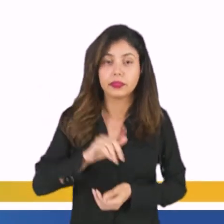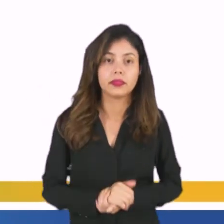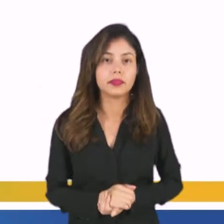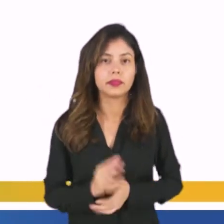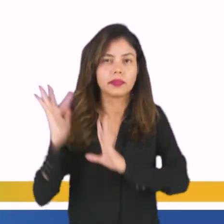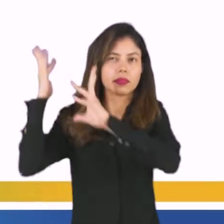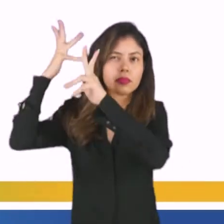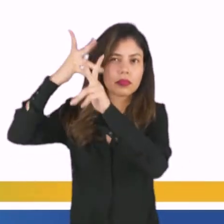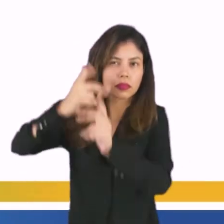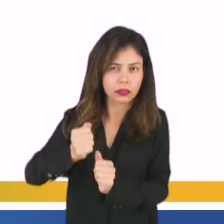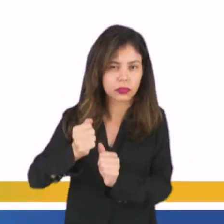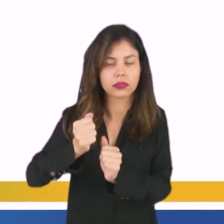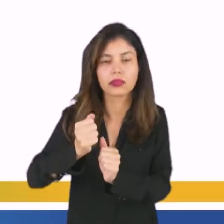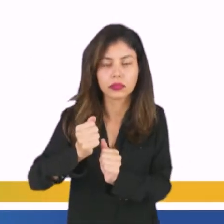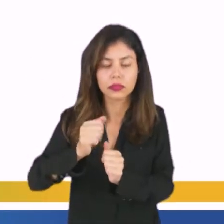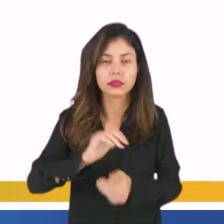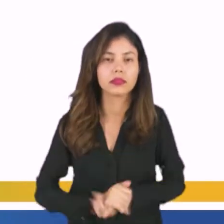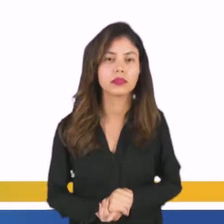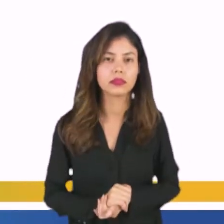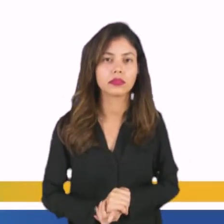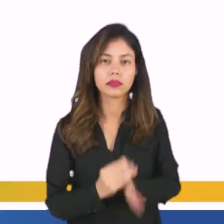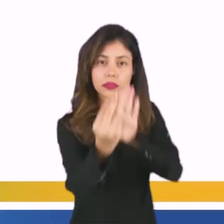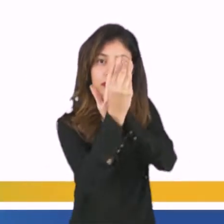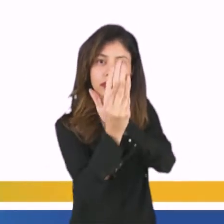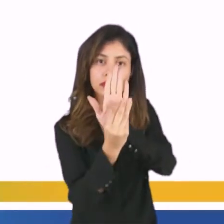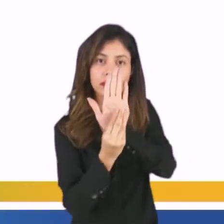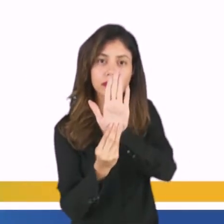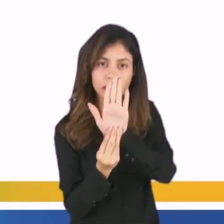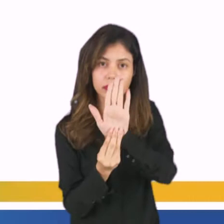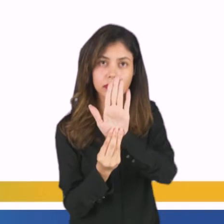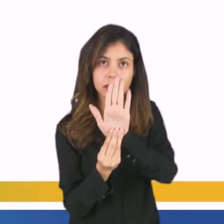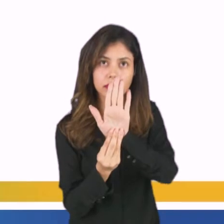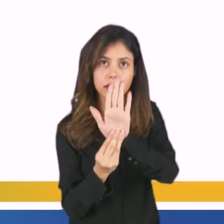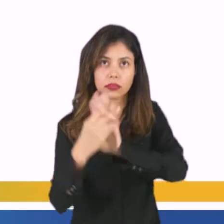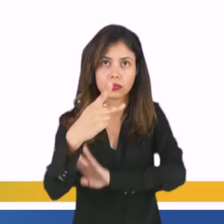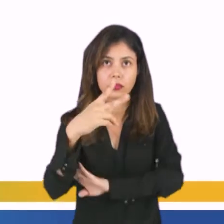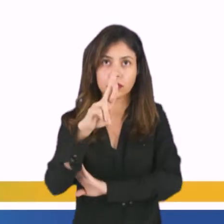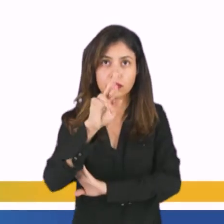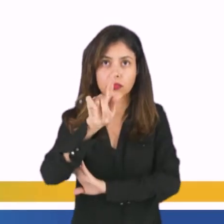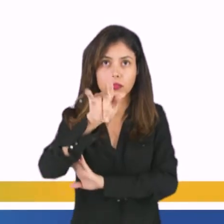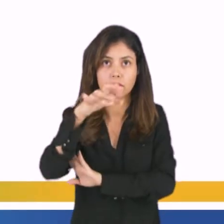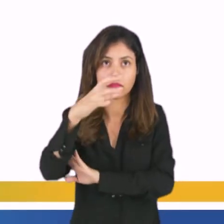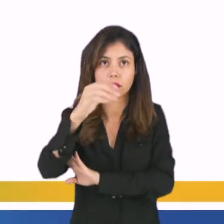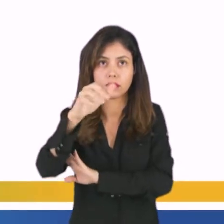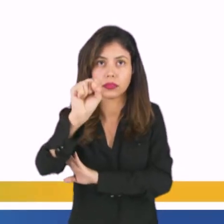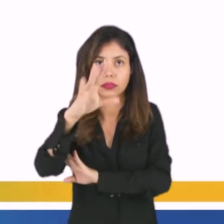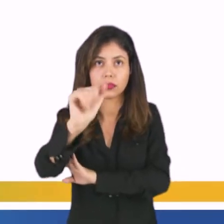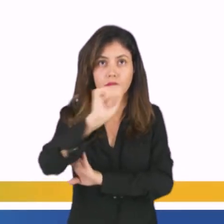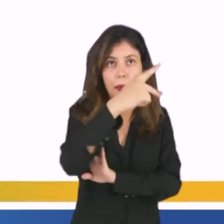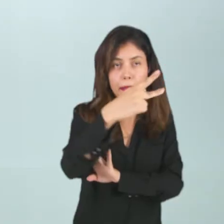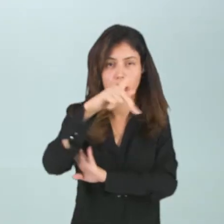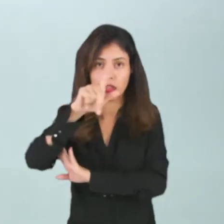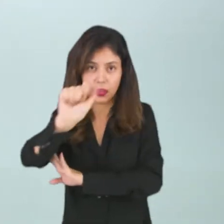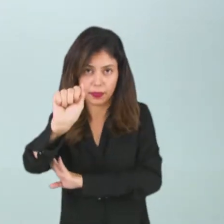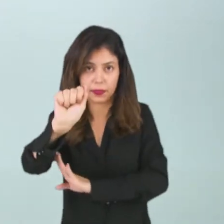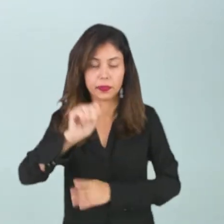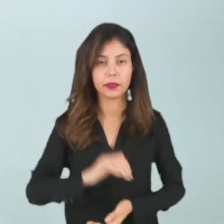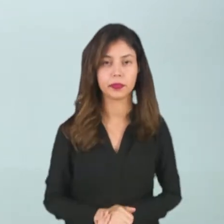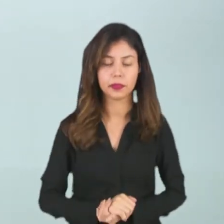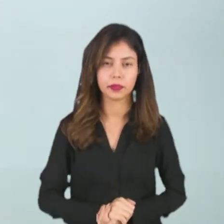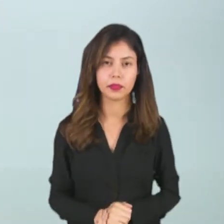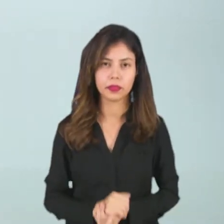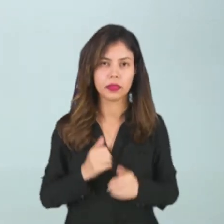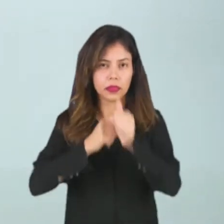consigamos relembrar sobre a definição de uma progressão aritmética, ou